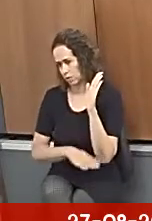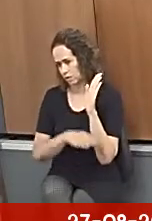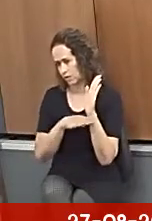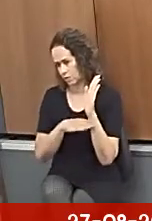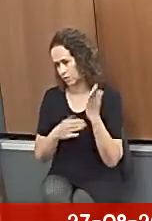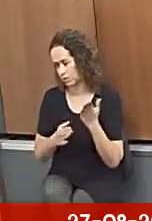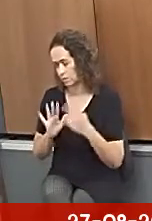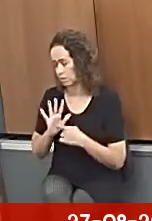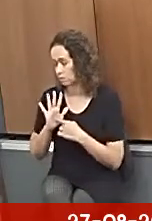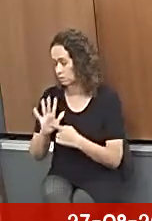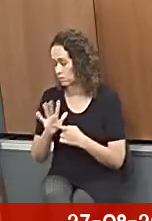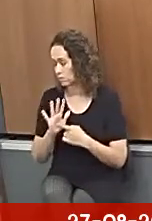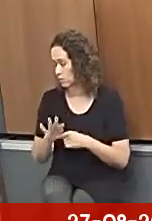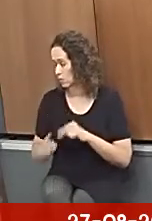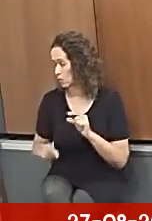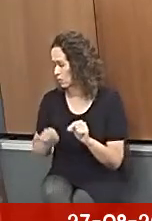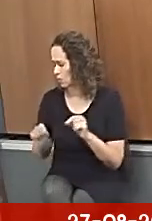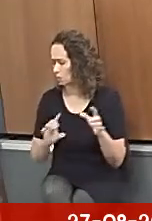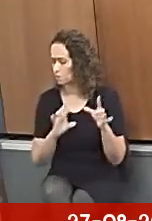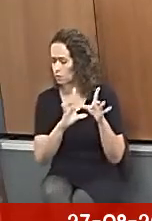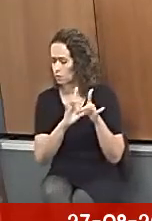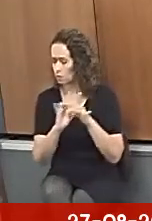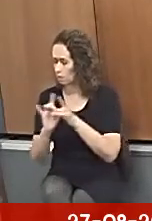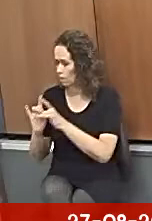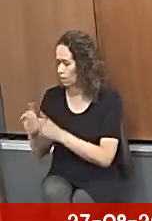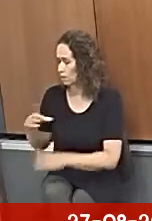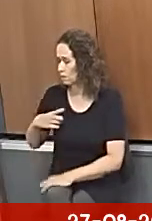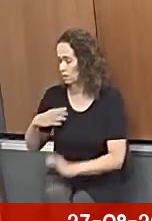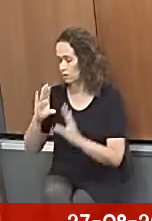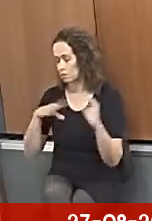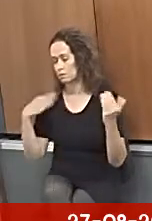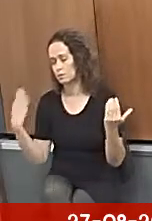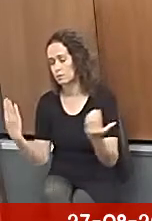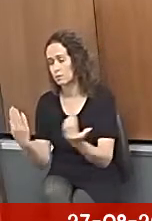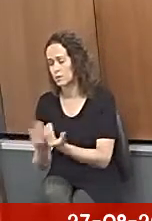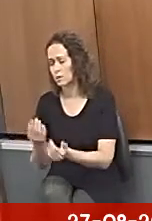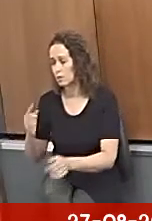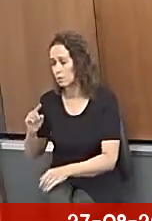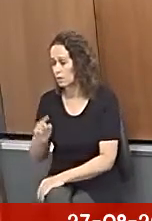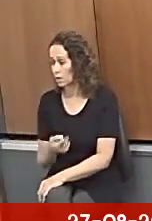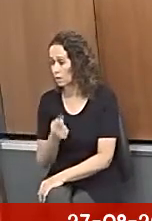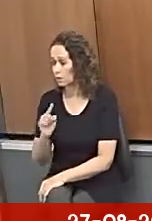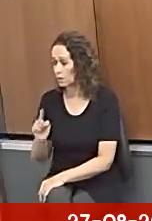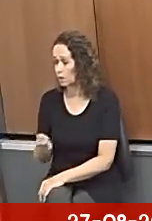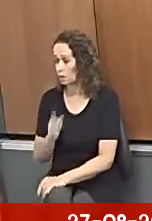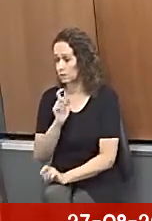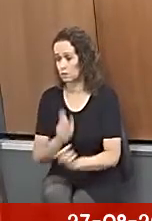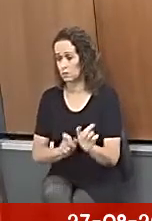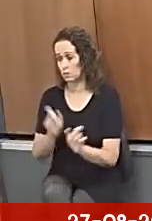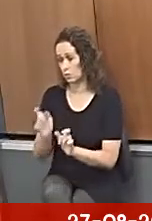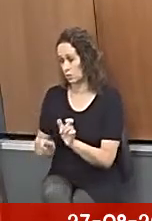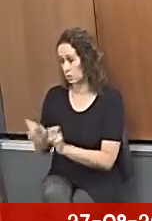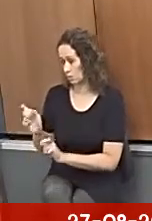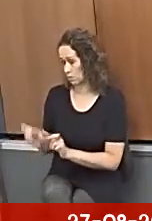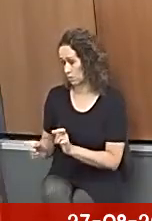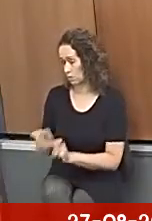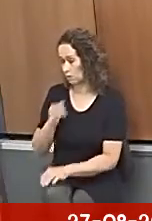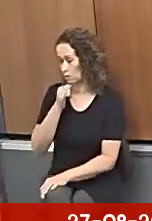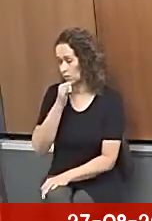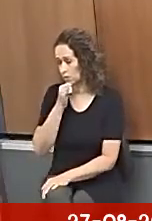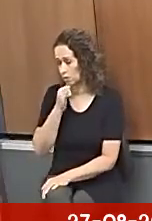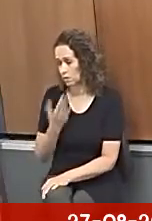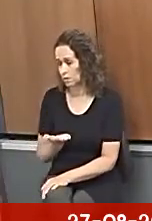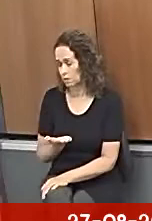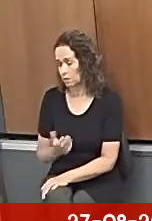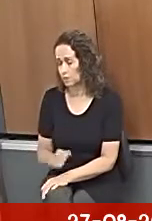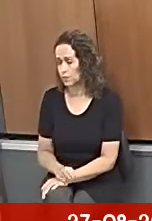suficientes num contexto em que você tem um estádio com milhares de pessoas muitas soluções por exemplo para deixar a cadeira em cima seria